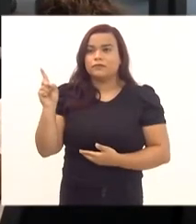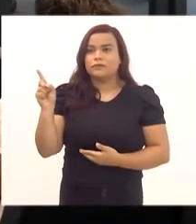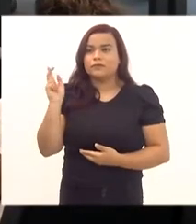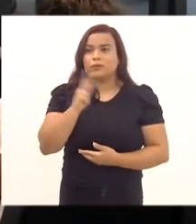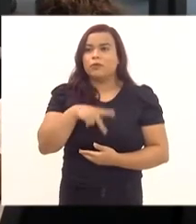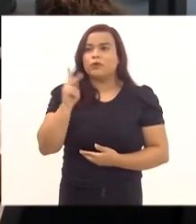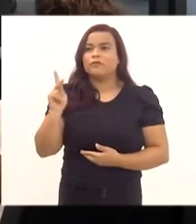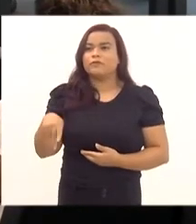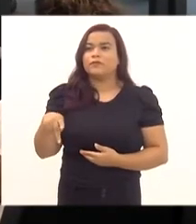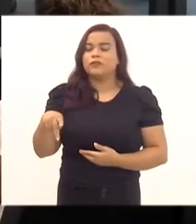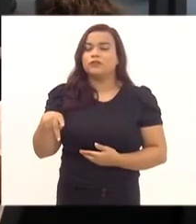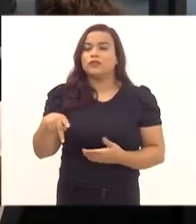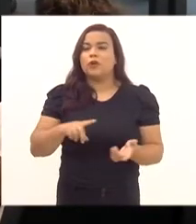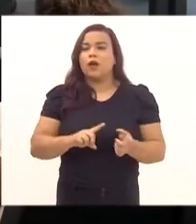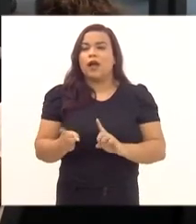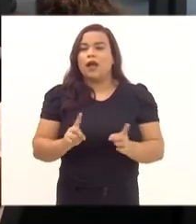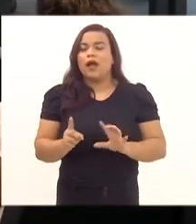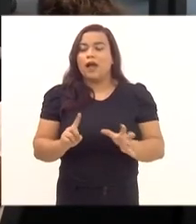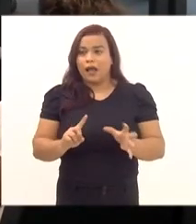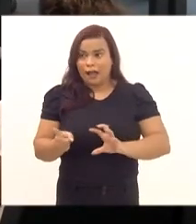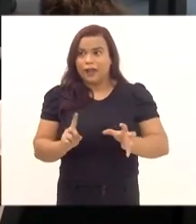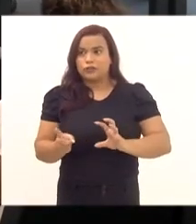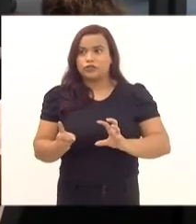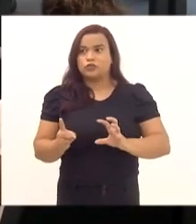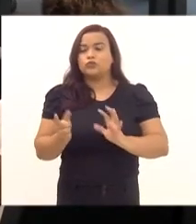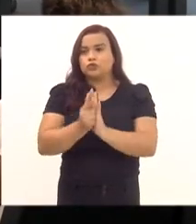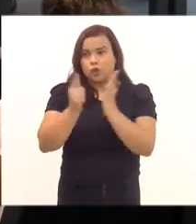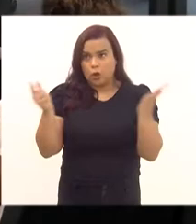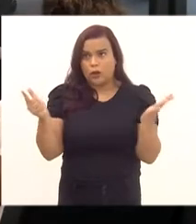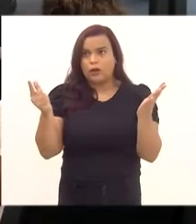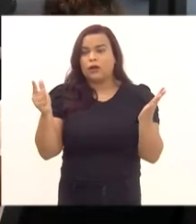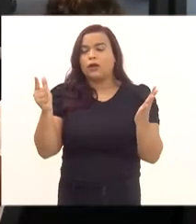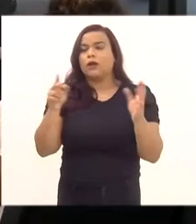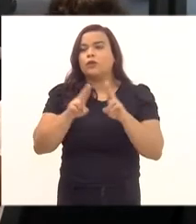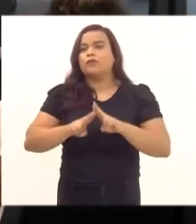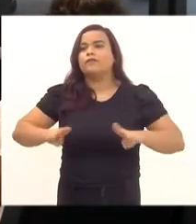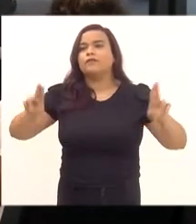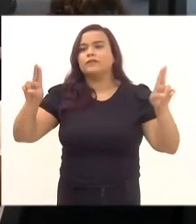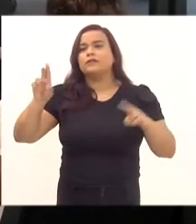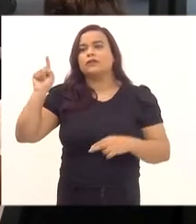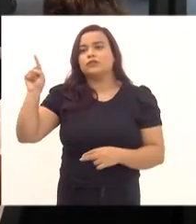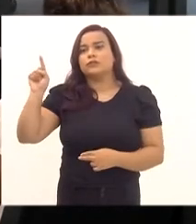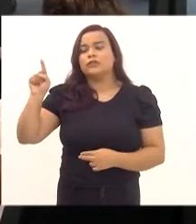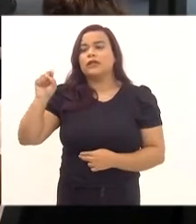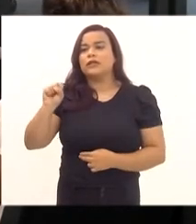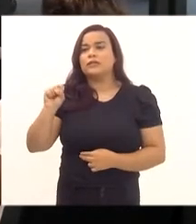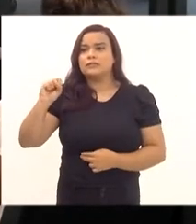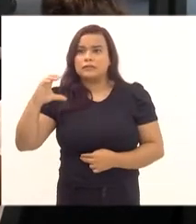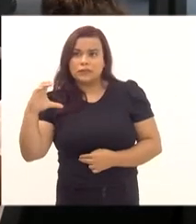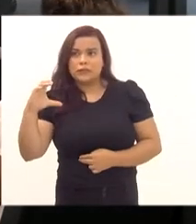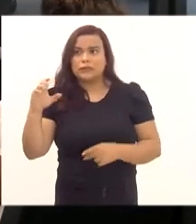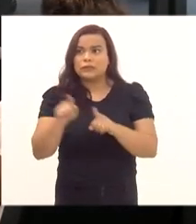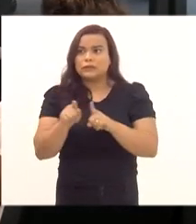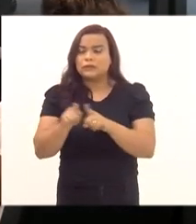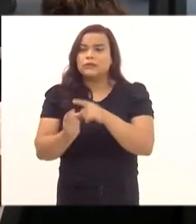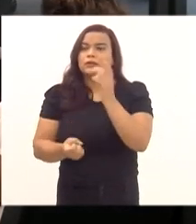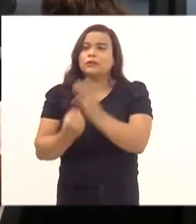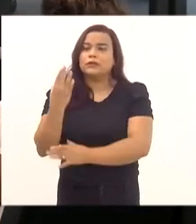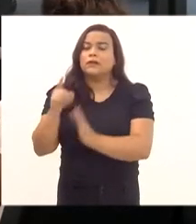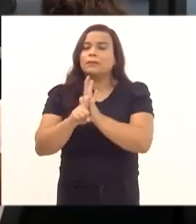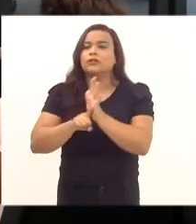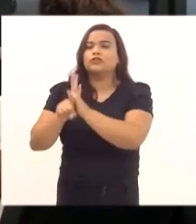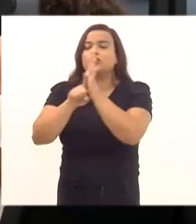professora de rádio jornalismo da Universidade Federal de Santa Catarina e coordenadora da rede de pesquisa e radiojornalismo da Rádio